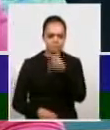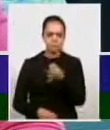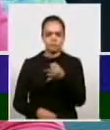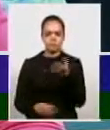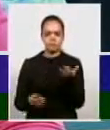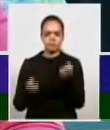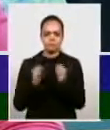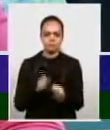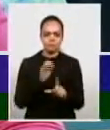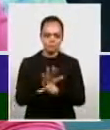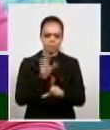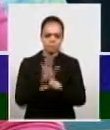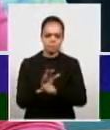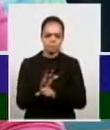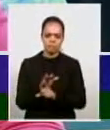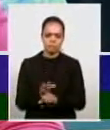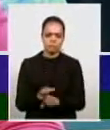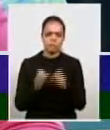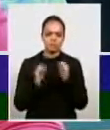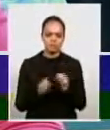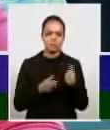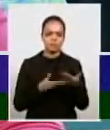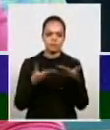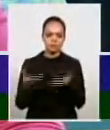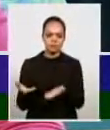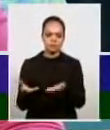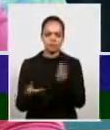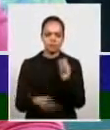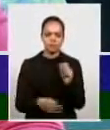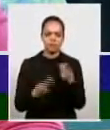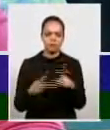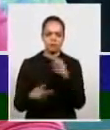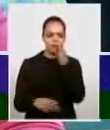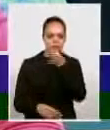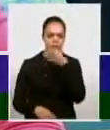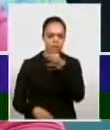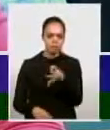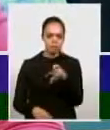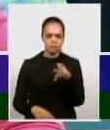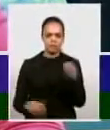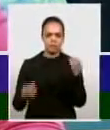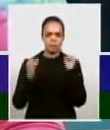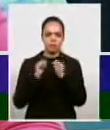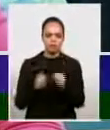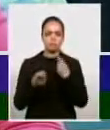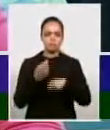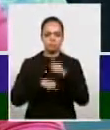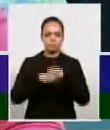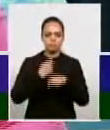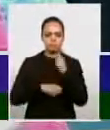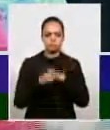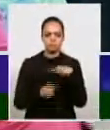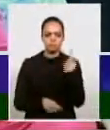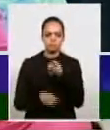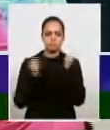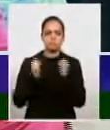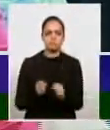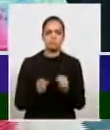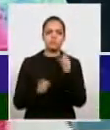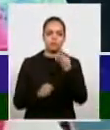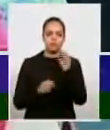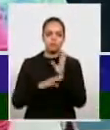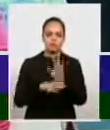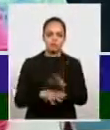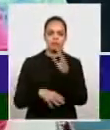Poder Legislativo, que possa levar essa indicação até o Poder Executivo, que nós possamos aí